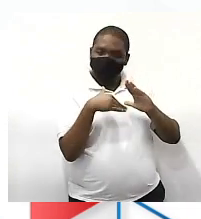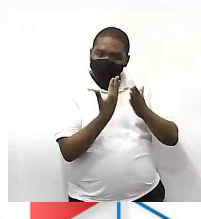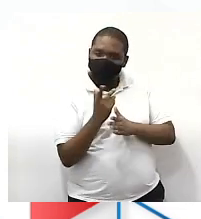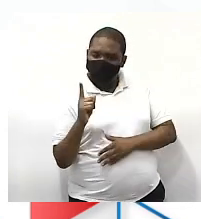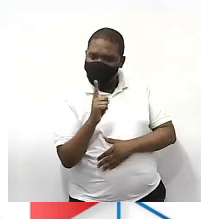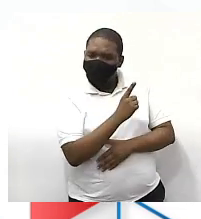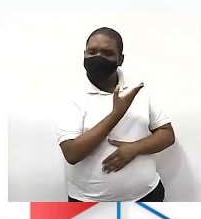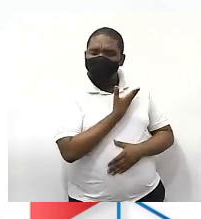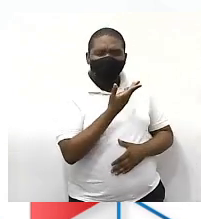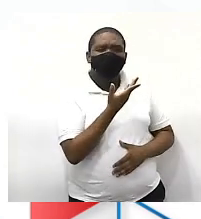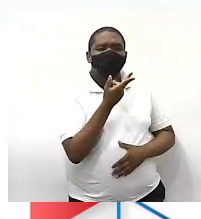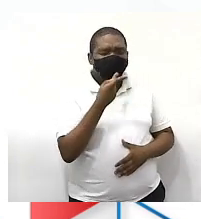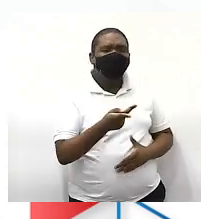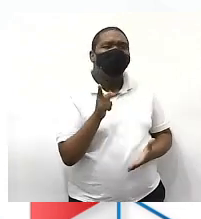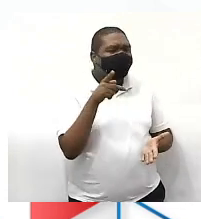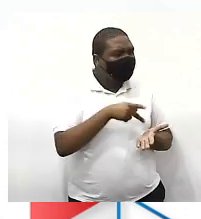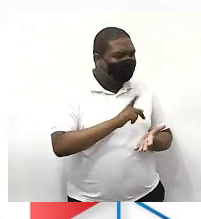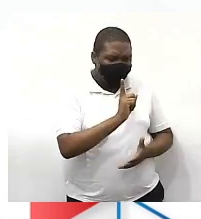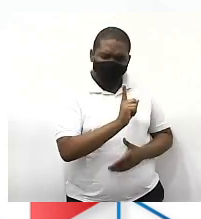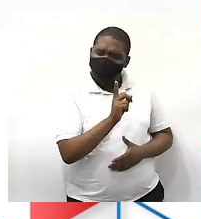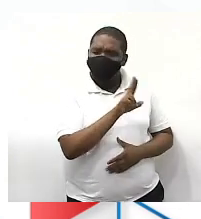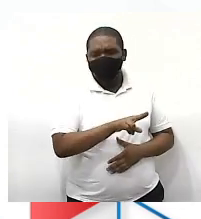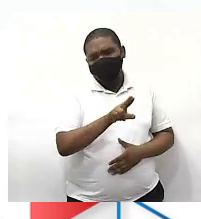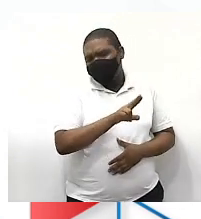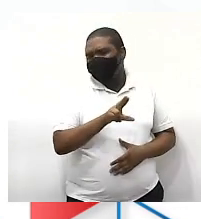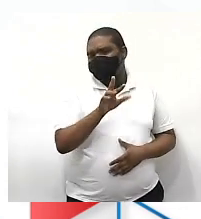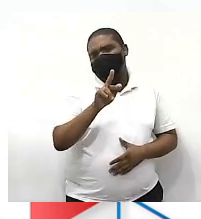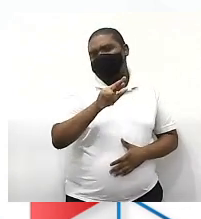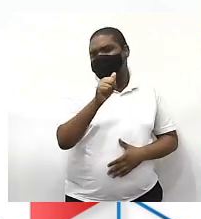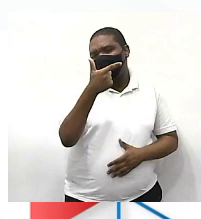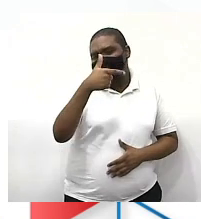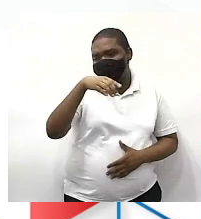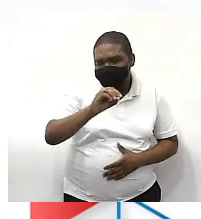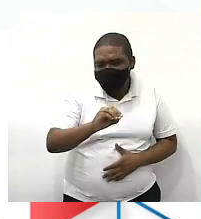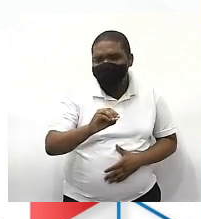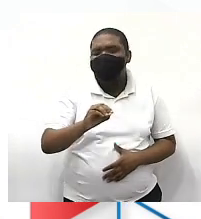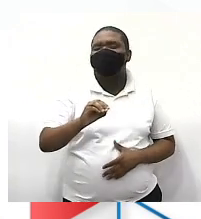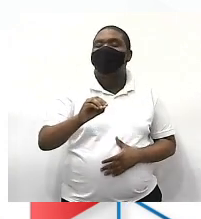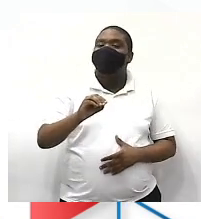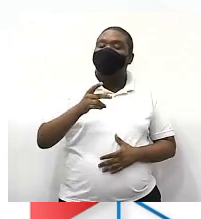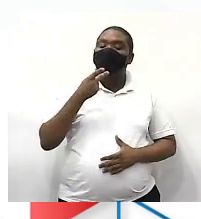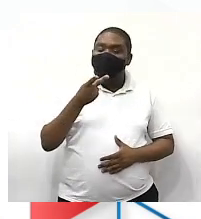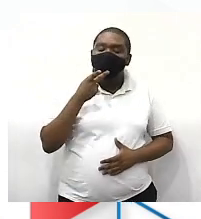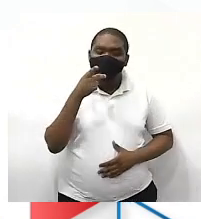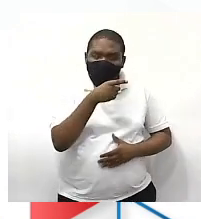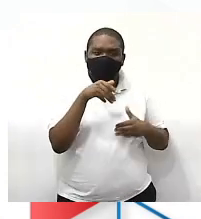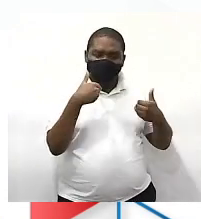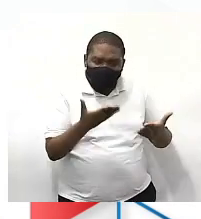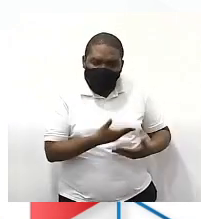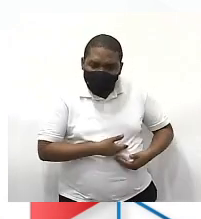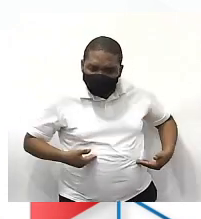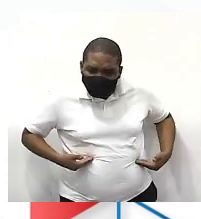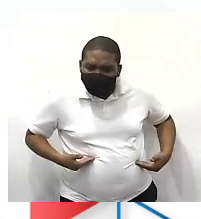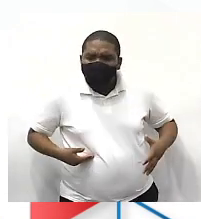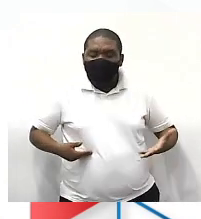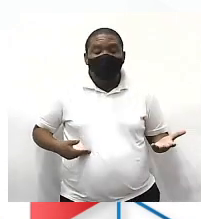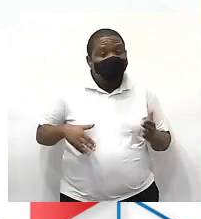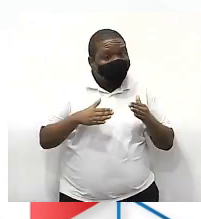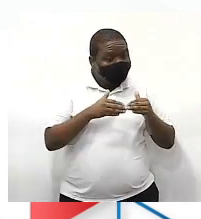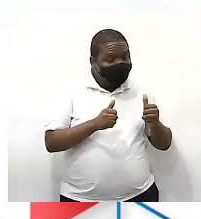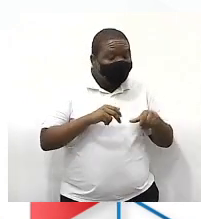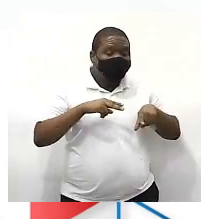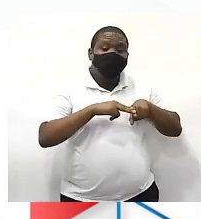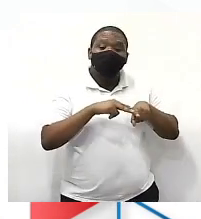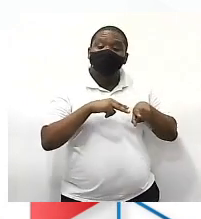concorda dizendo, verdade, nós não usamos fração. Aí um deles ainda diz, tá com fome? Opa, pede uma